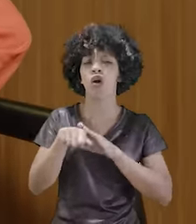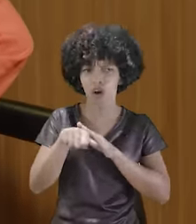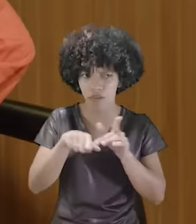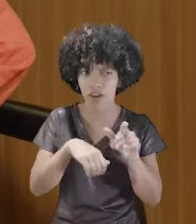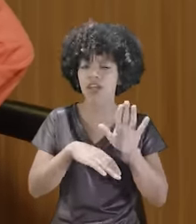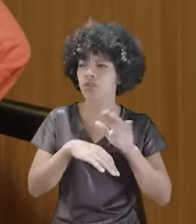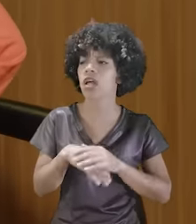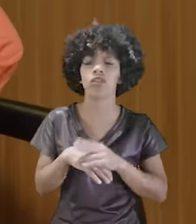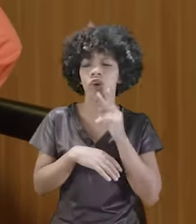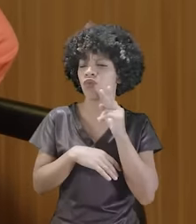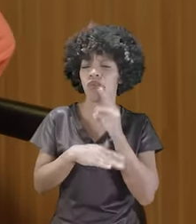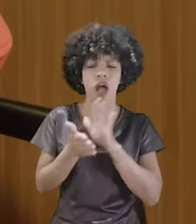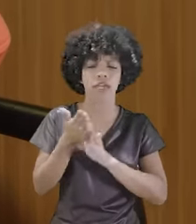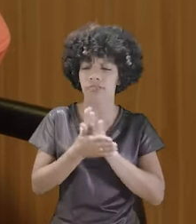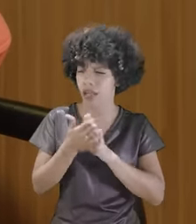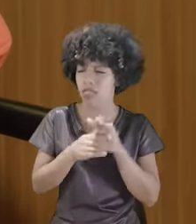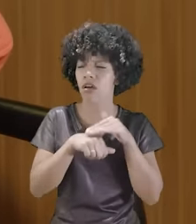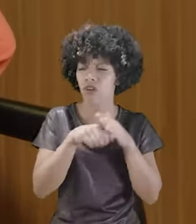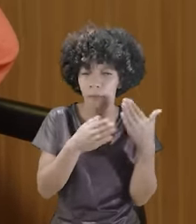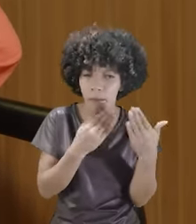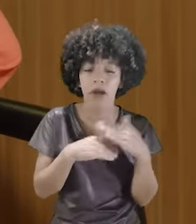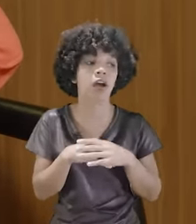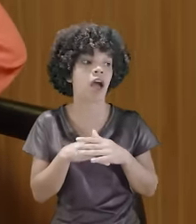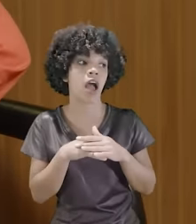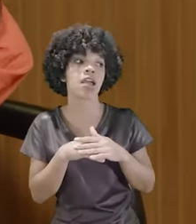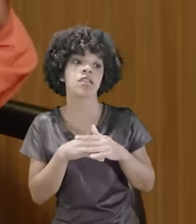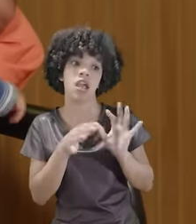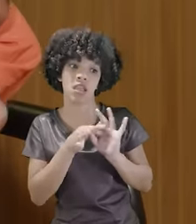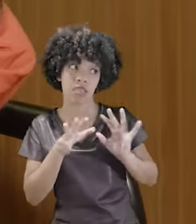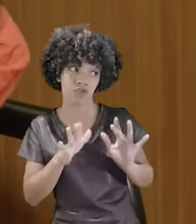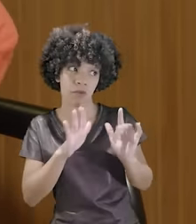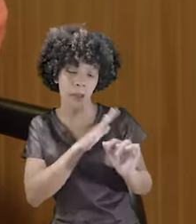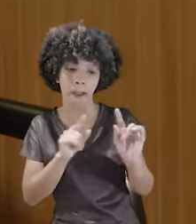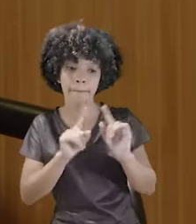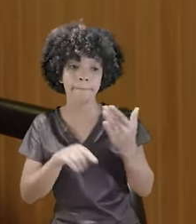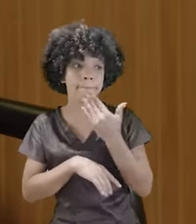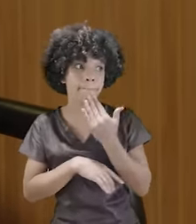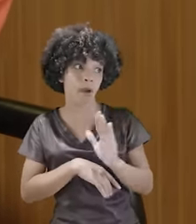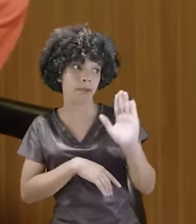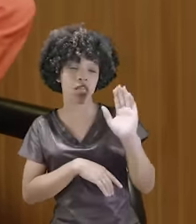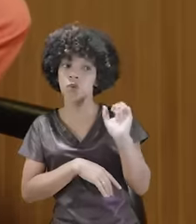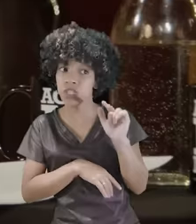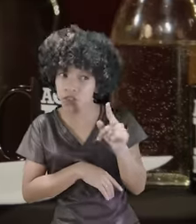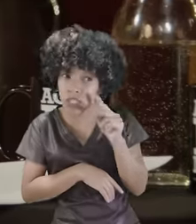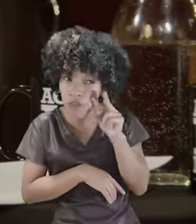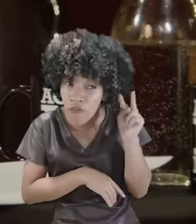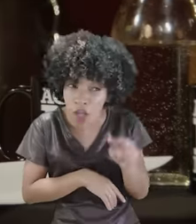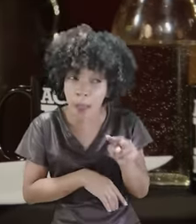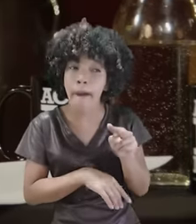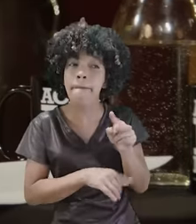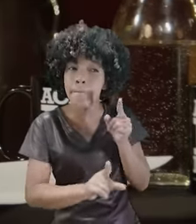eu converso com ele ele vai jogando vai fumar nada mais aí ele deixou ele sair você corta mais prometeu no próxima vez vai cortar